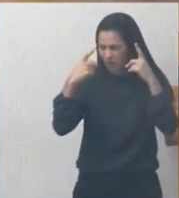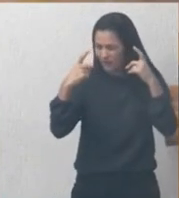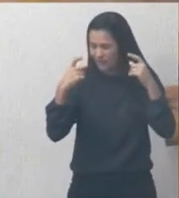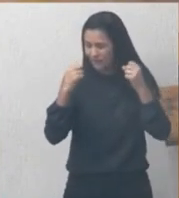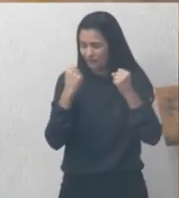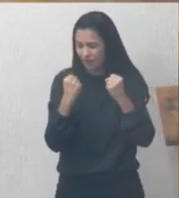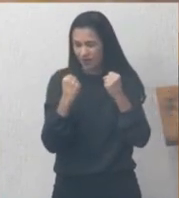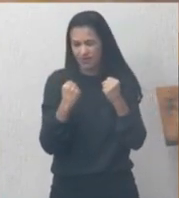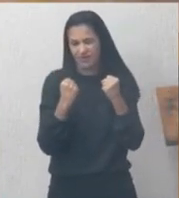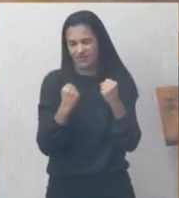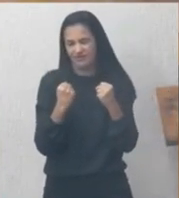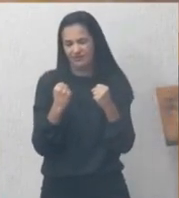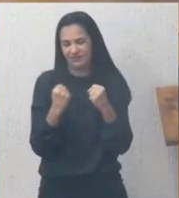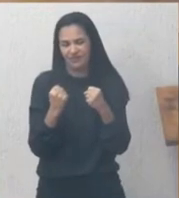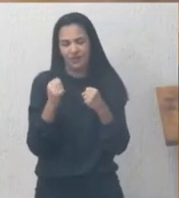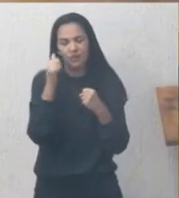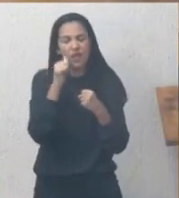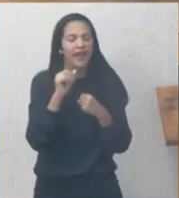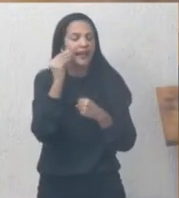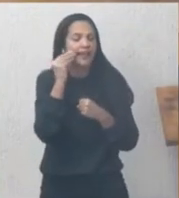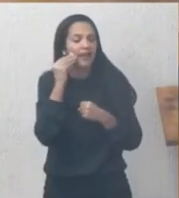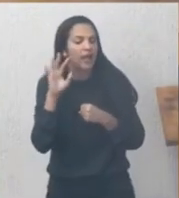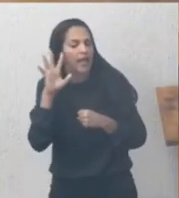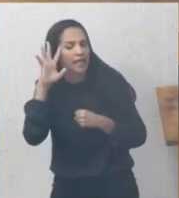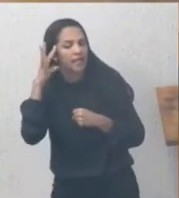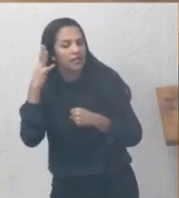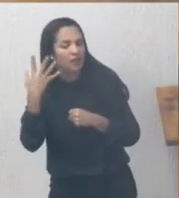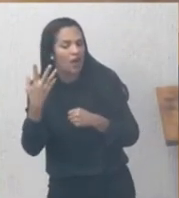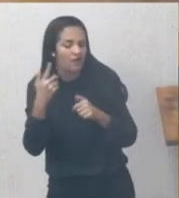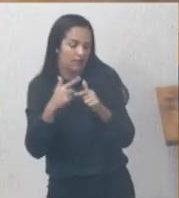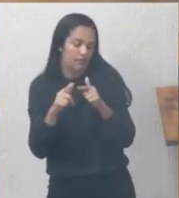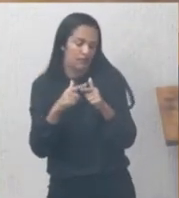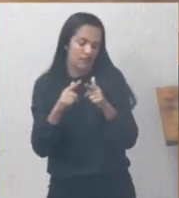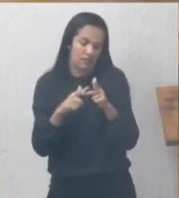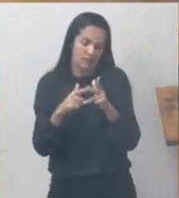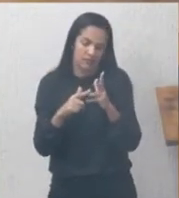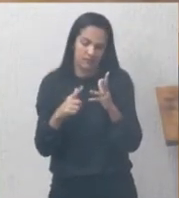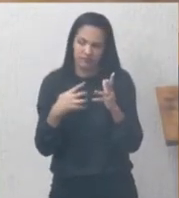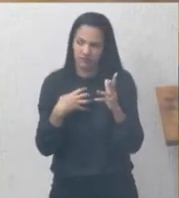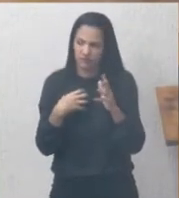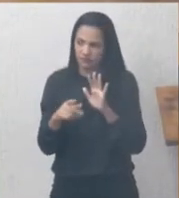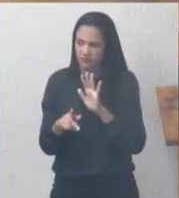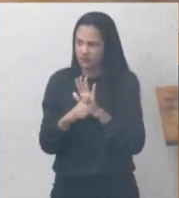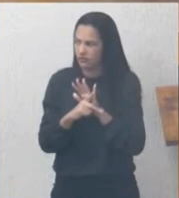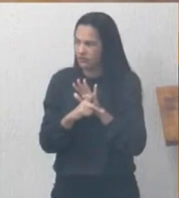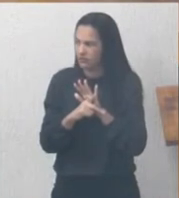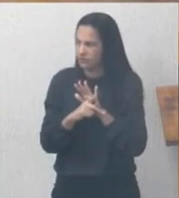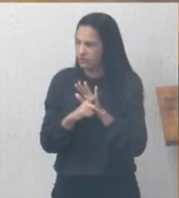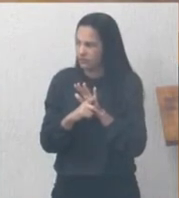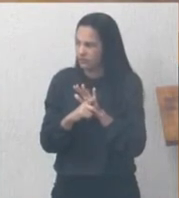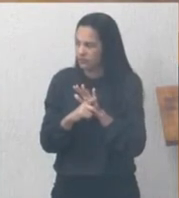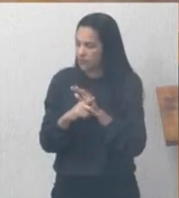importância Então eu acho que algumas técnicas né que vocês têm apresentado na uní eh uma sugestão